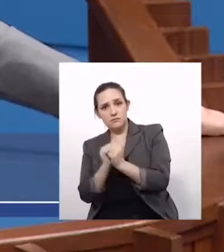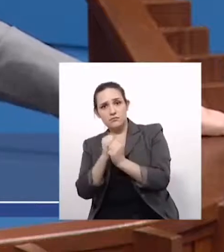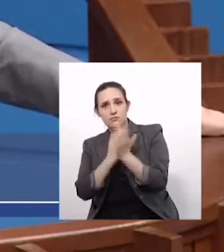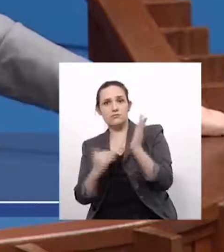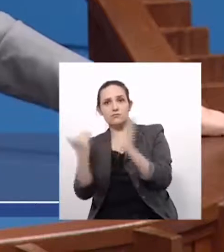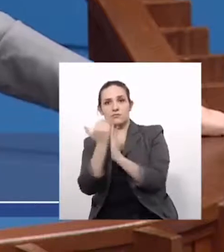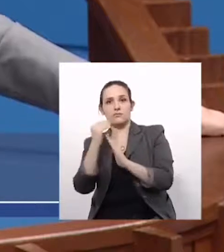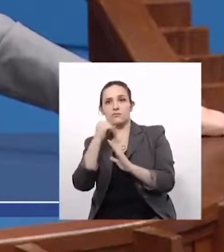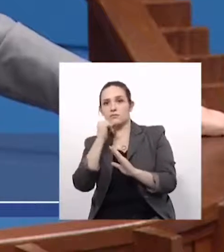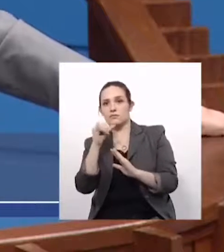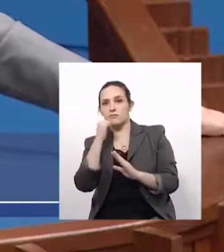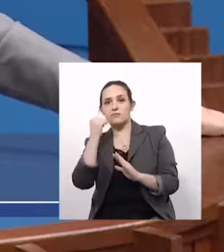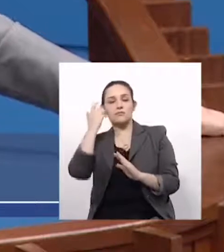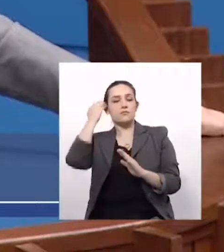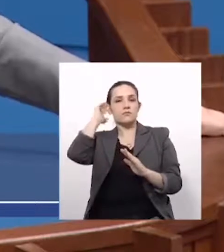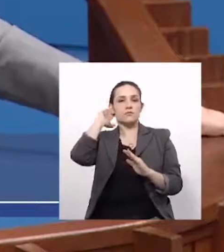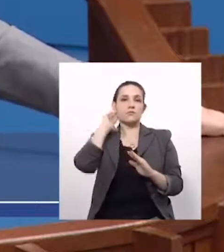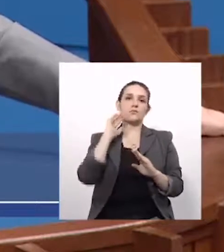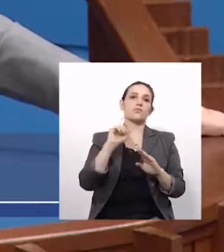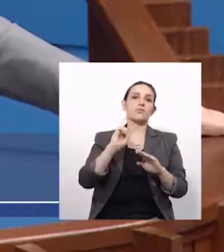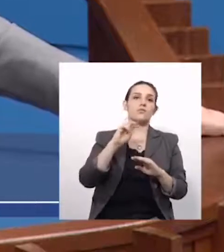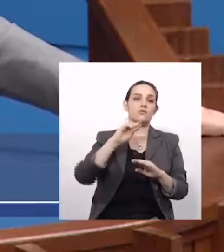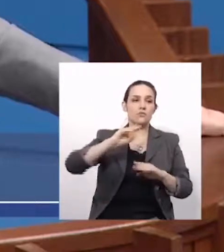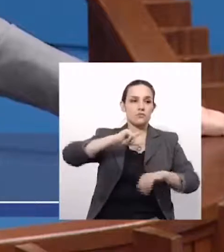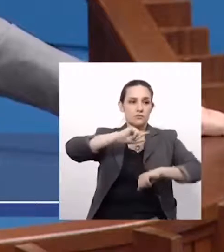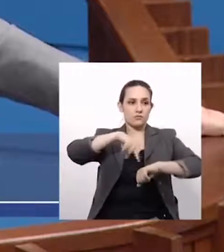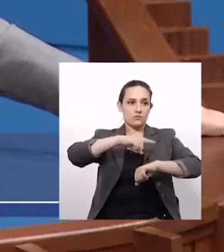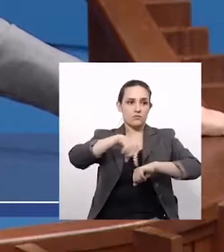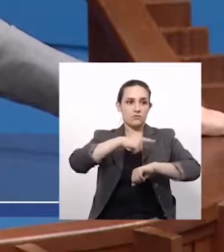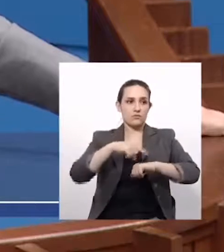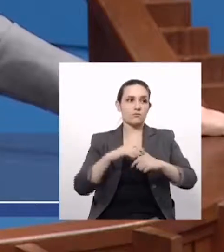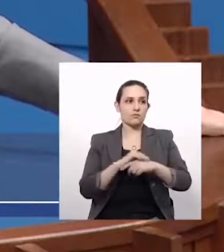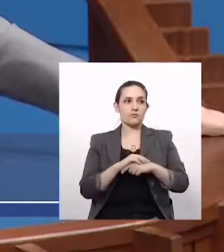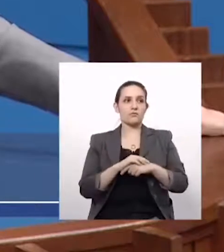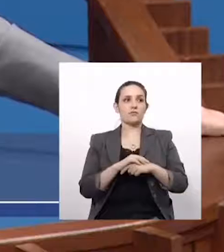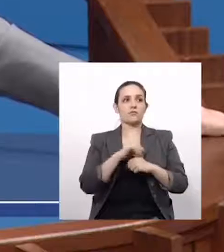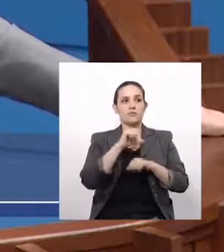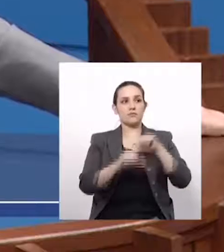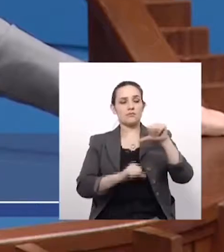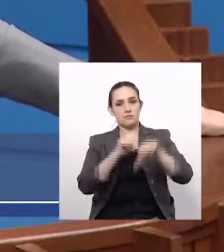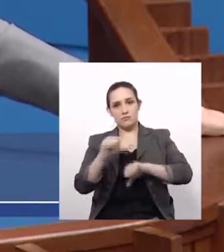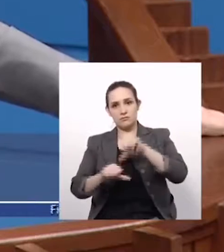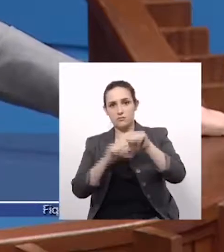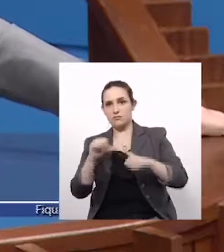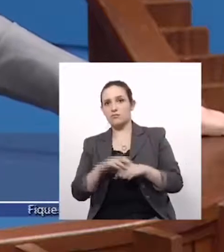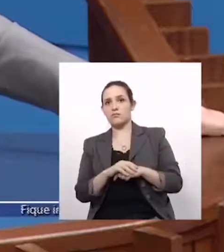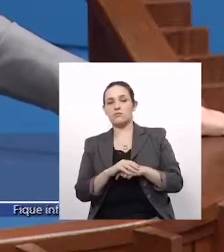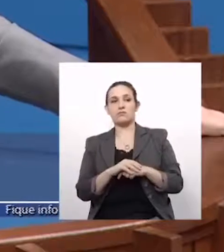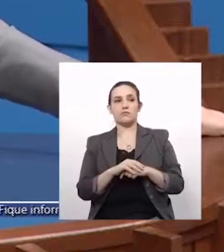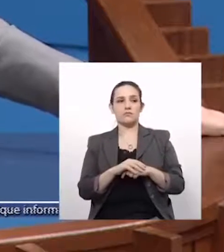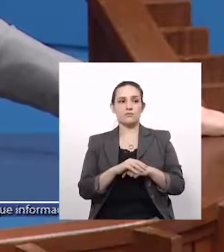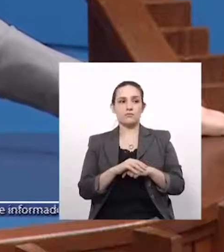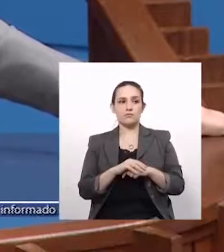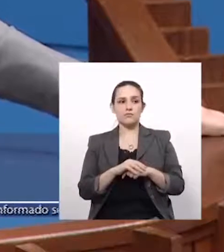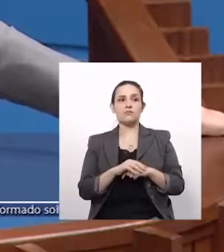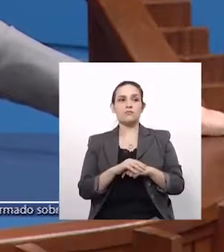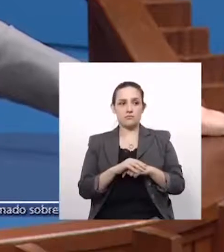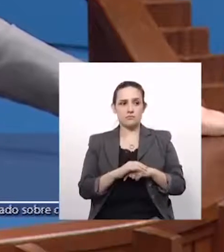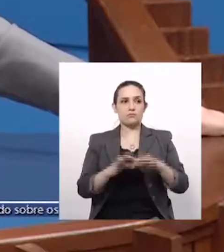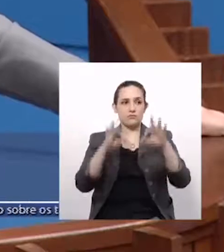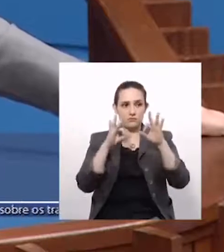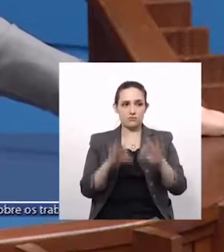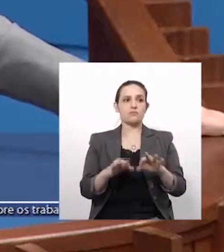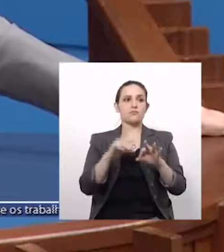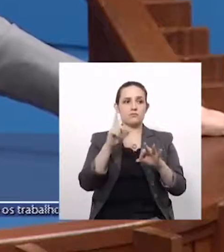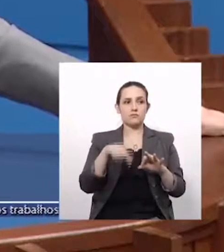o relógio, o medidor, apresentou alteração devidamente aferido